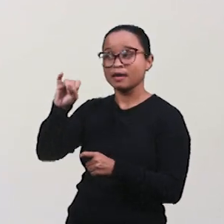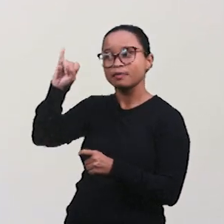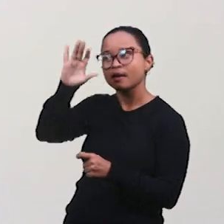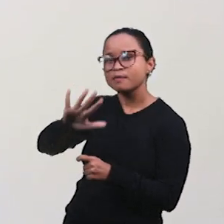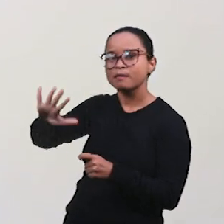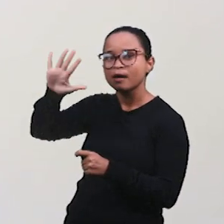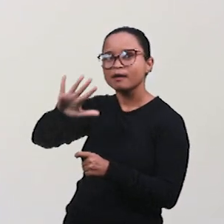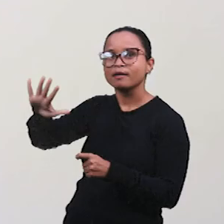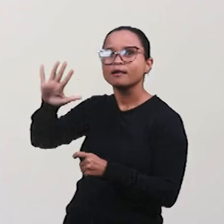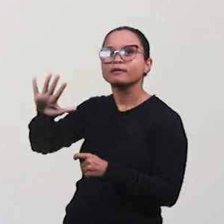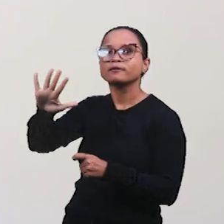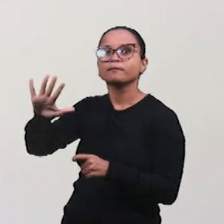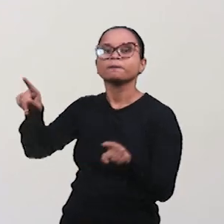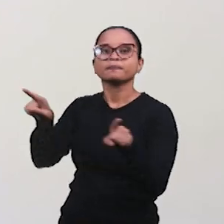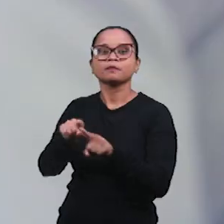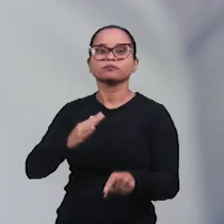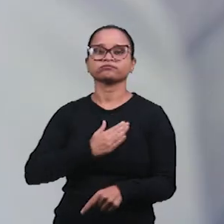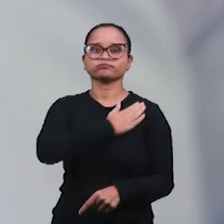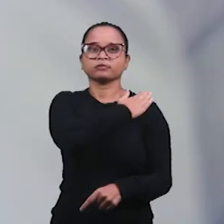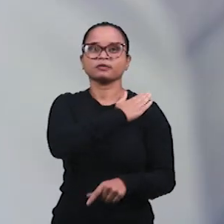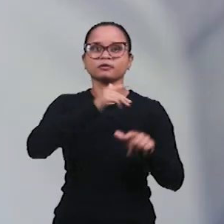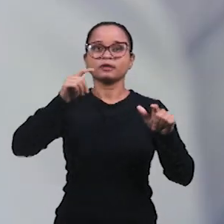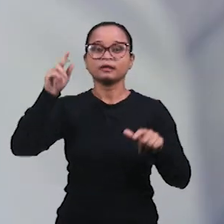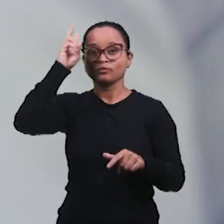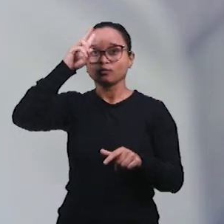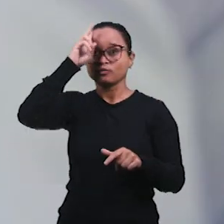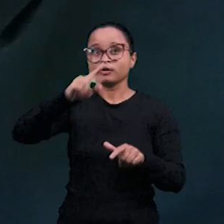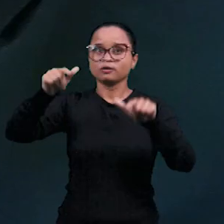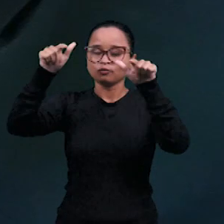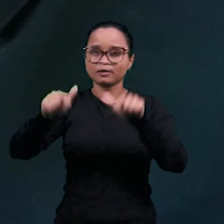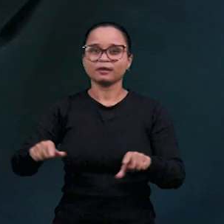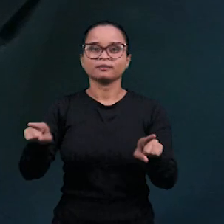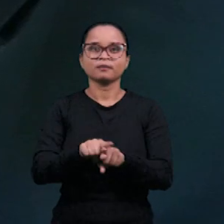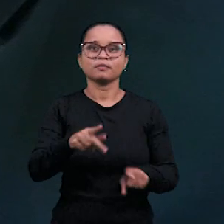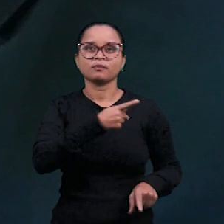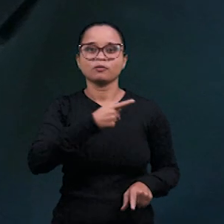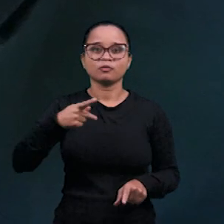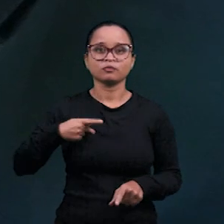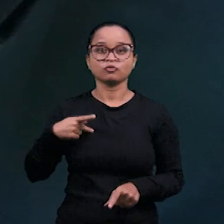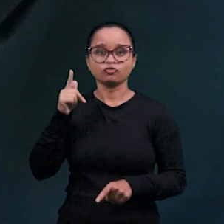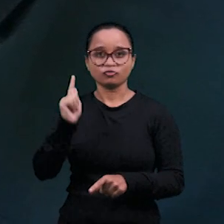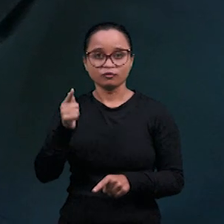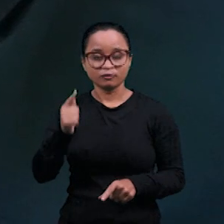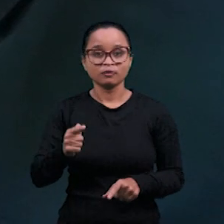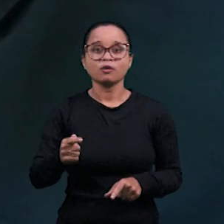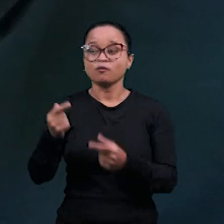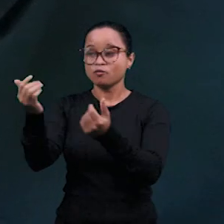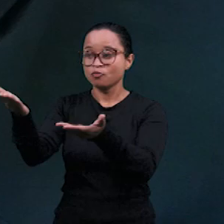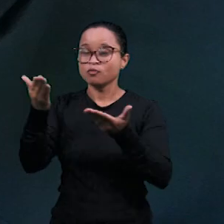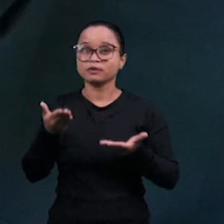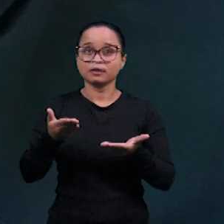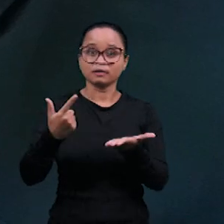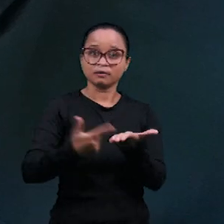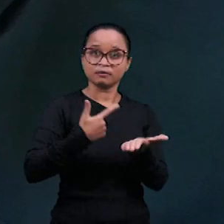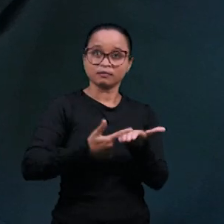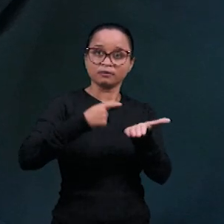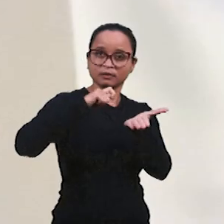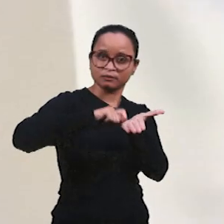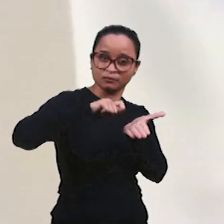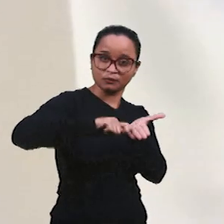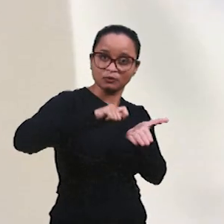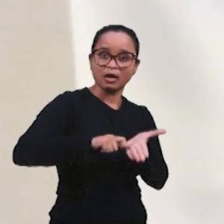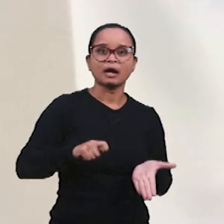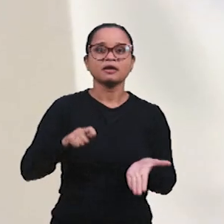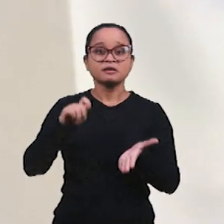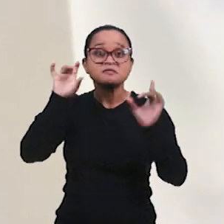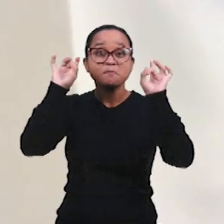também fizeram parte da história do local. O pastor Gedeu Ti foi convidado a assinar o livro de visitas ilustres,